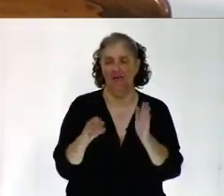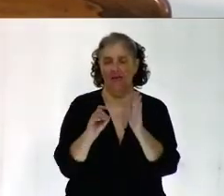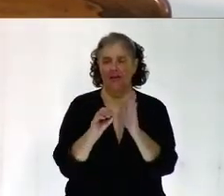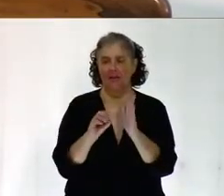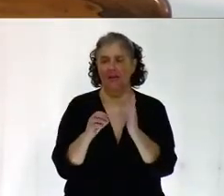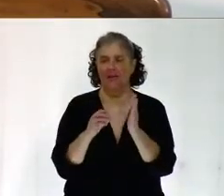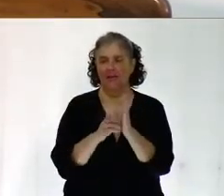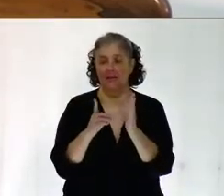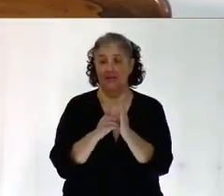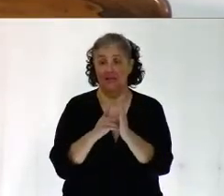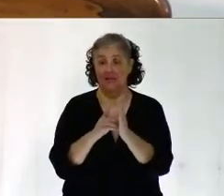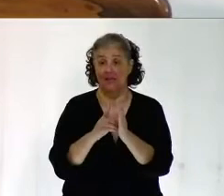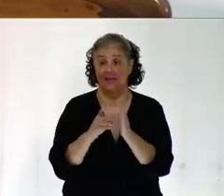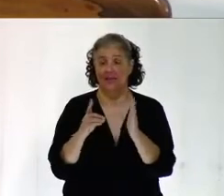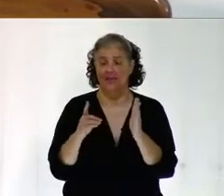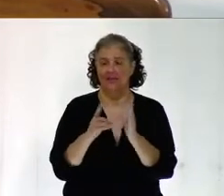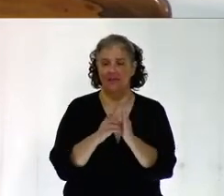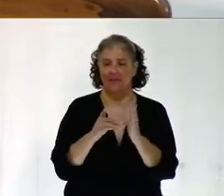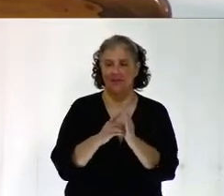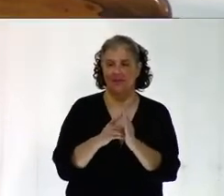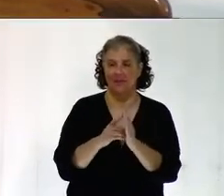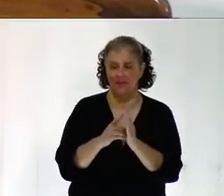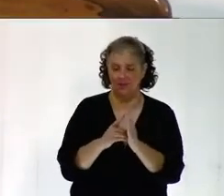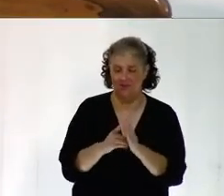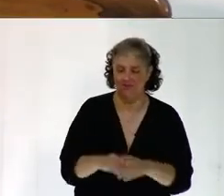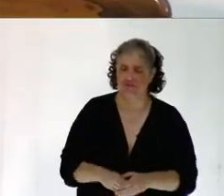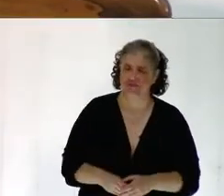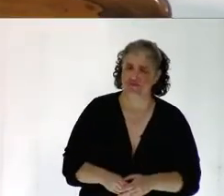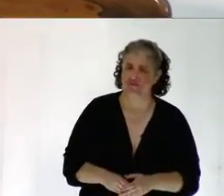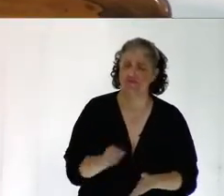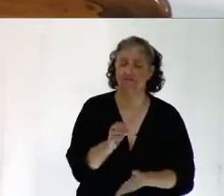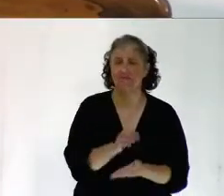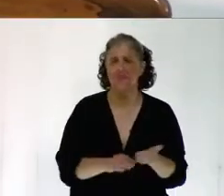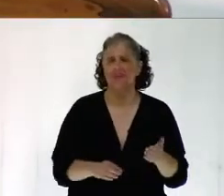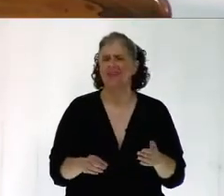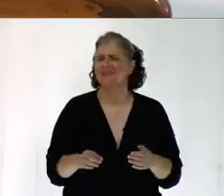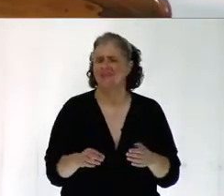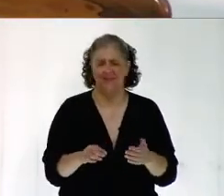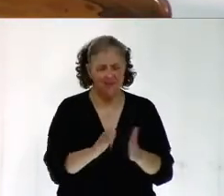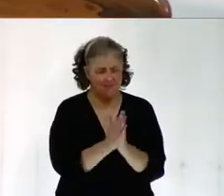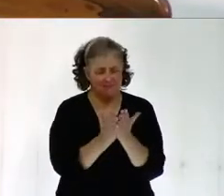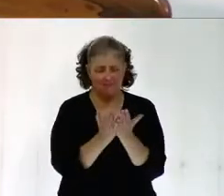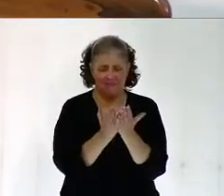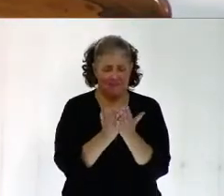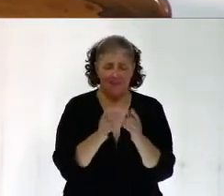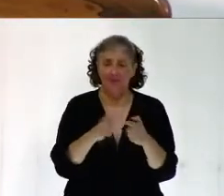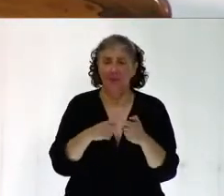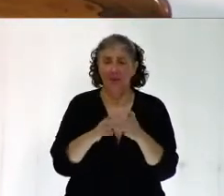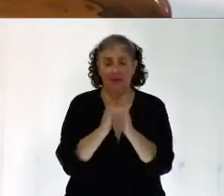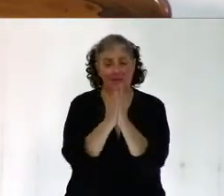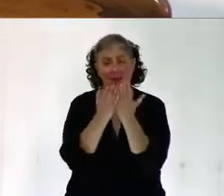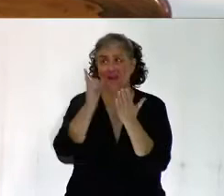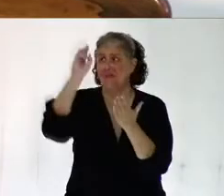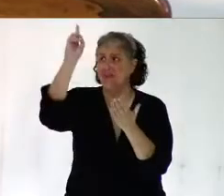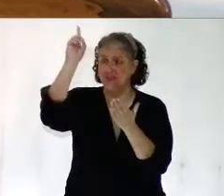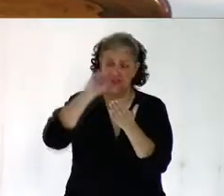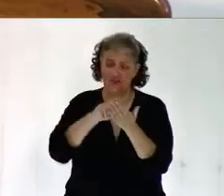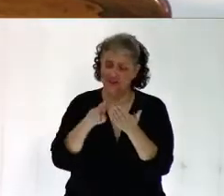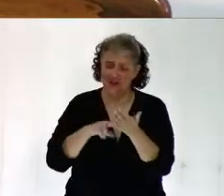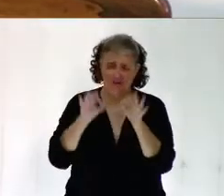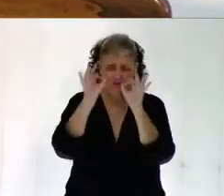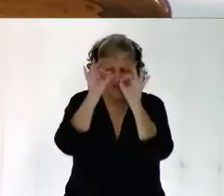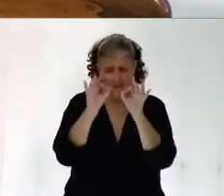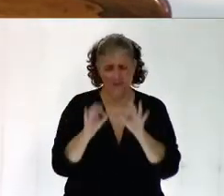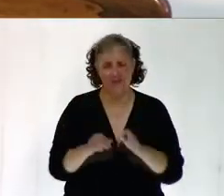é sempre tão perfeita e é um alimento tão rico para todos nós eu leio rapidamente